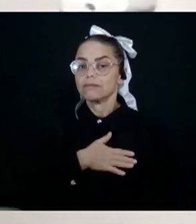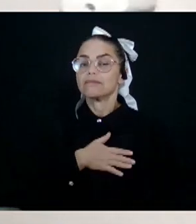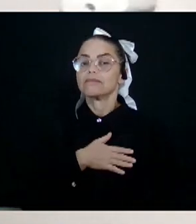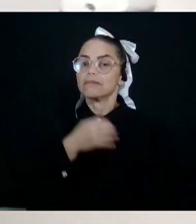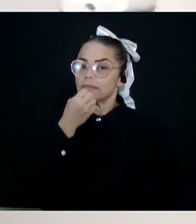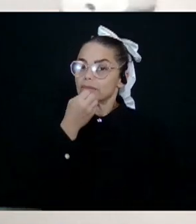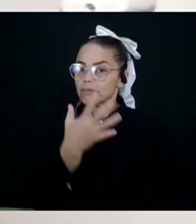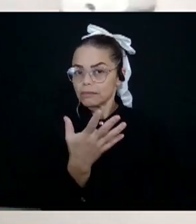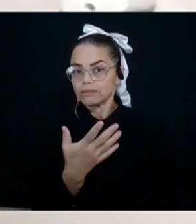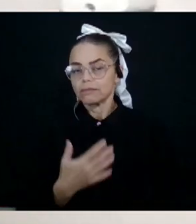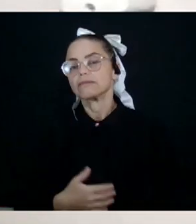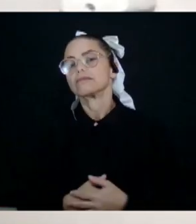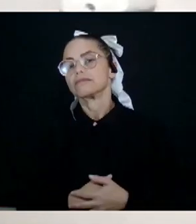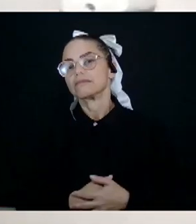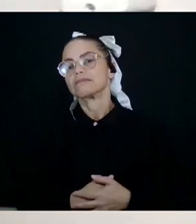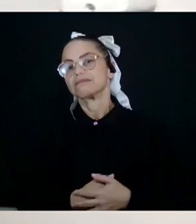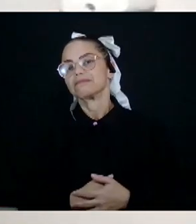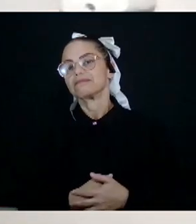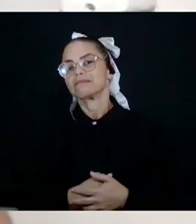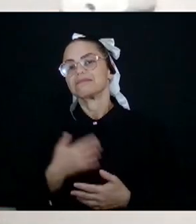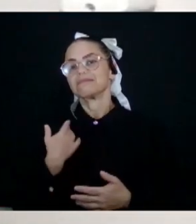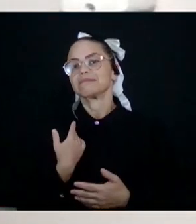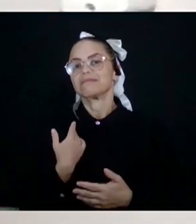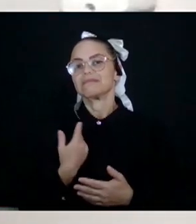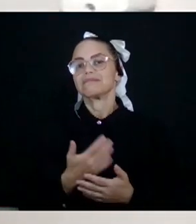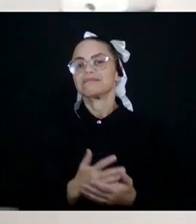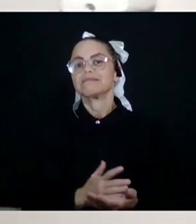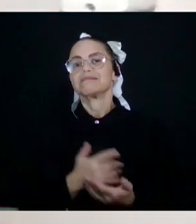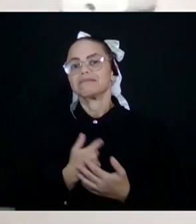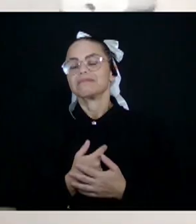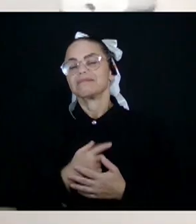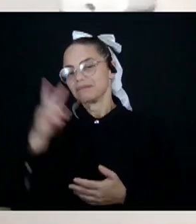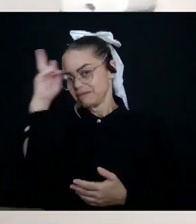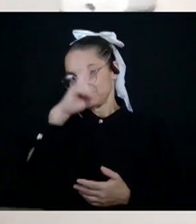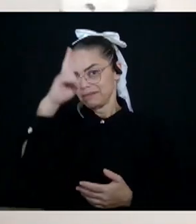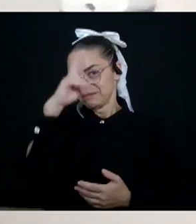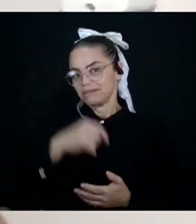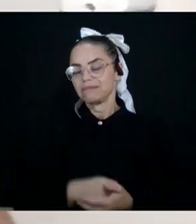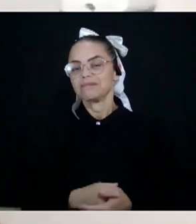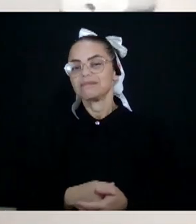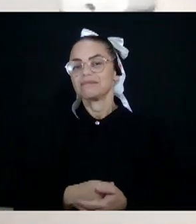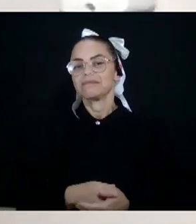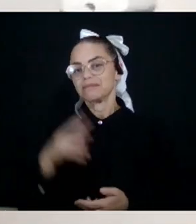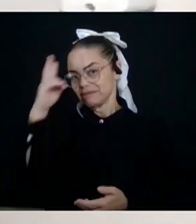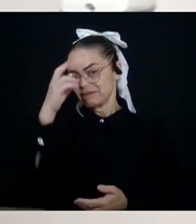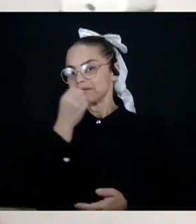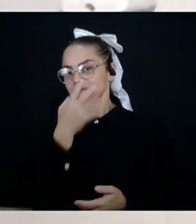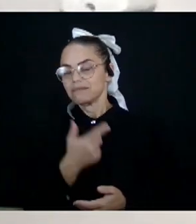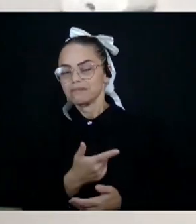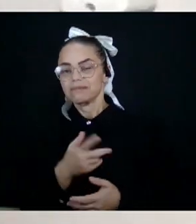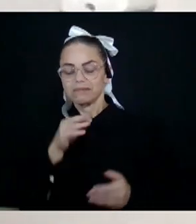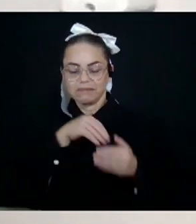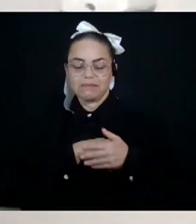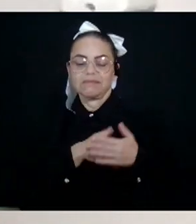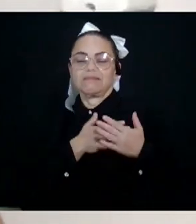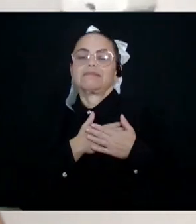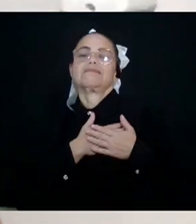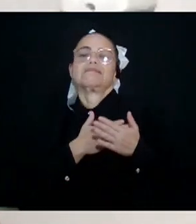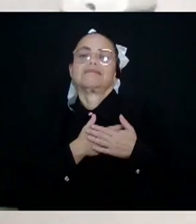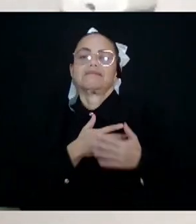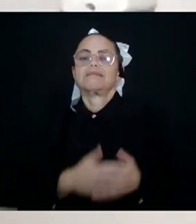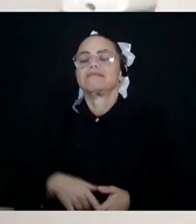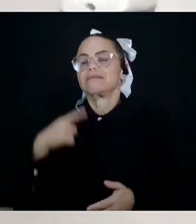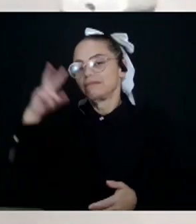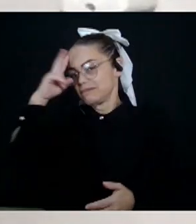eu pego muito essa parte da lembrança, de guardar o que foi bom, de levar para o que foi bom para ter histórias para